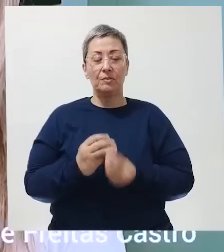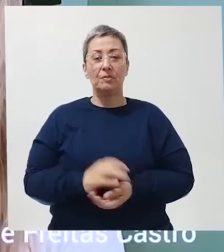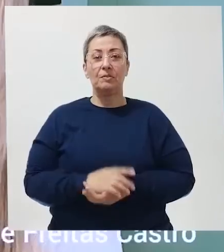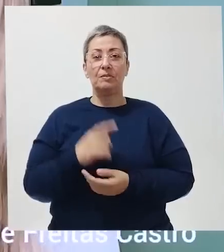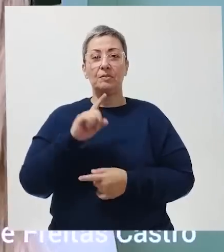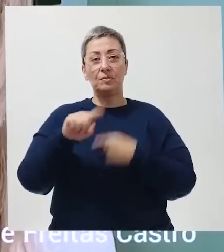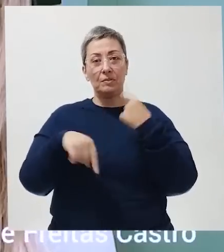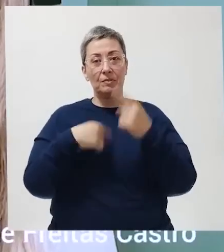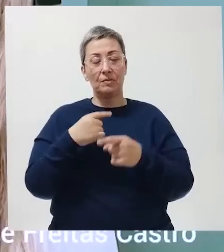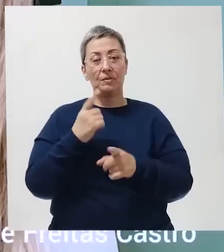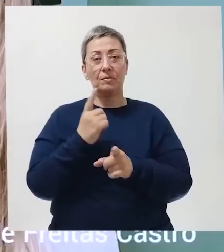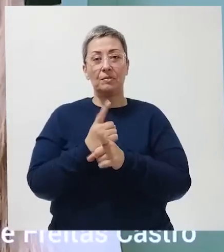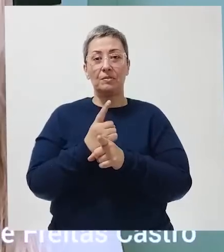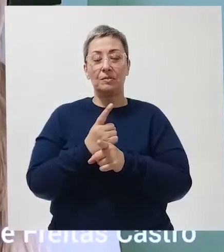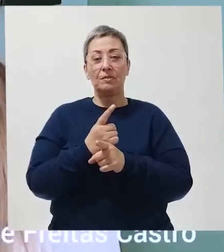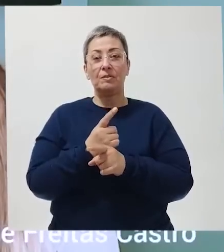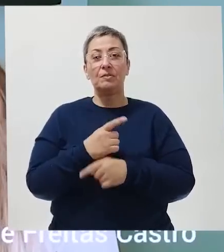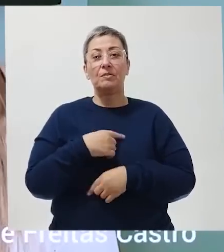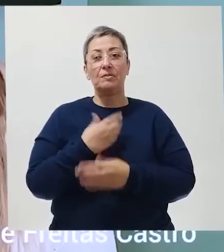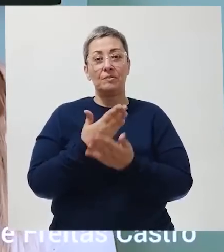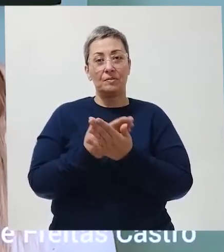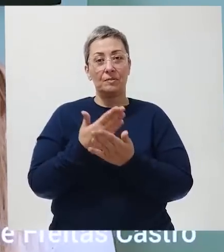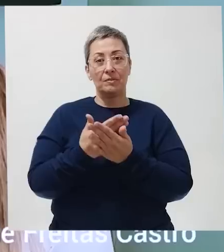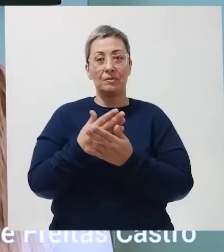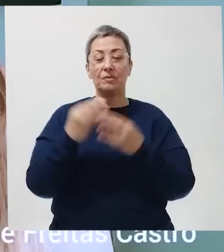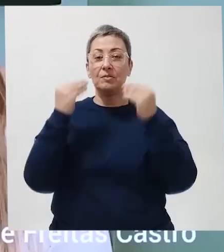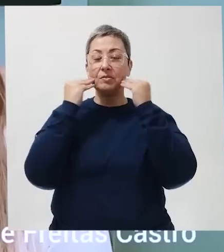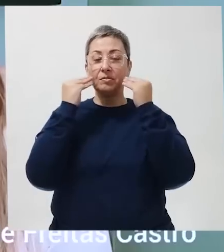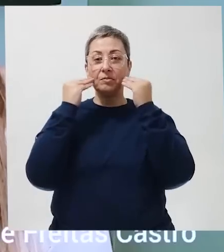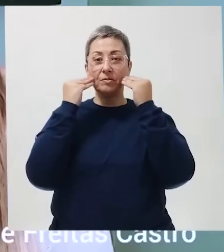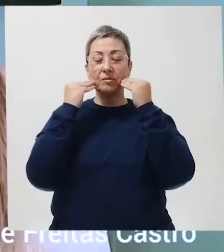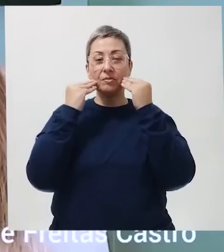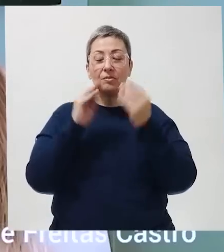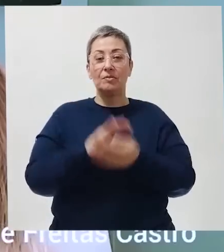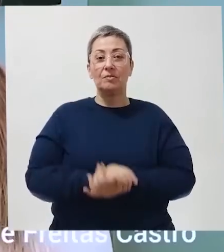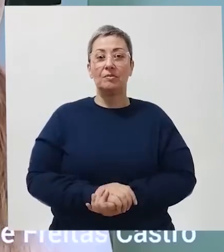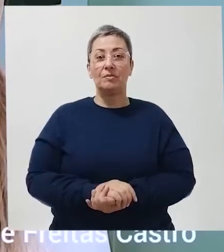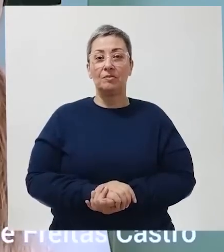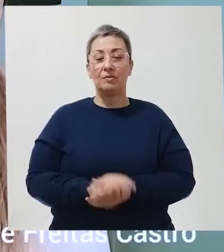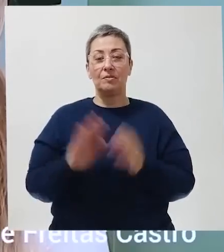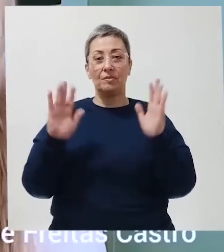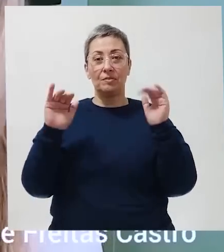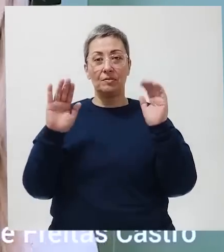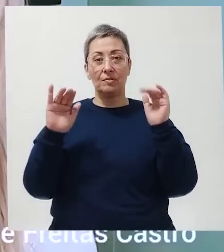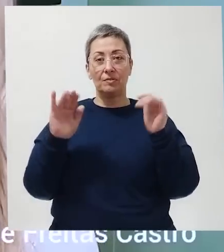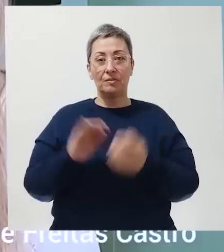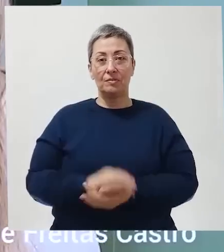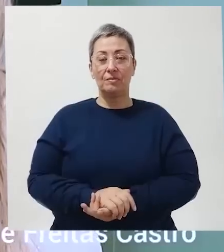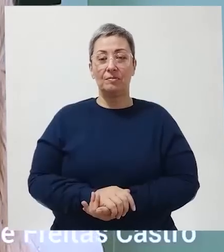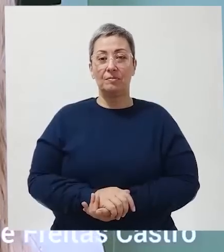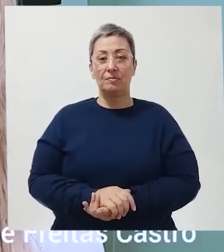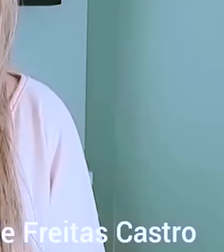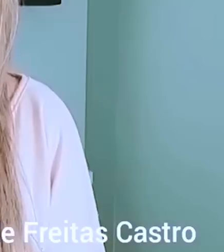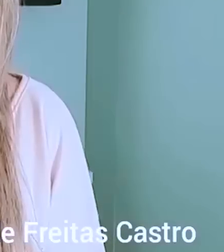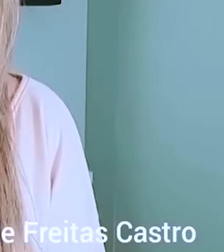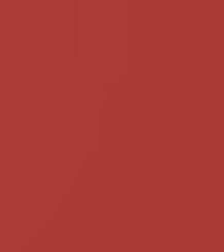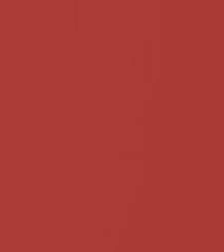familiares. Nos vemos então na próxima aula. Um grande beijo e até logo!